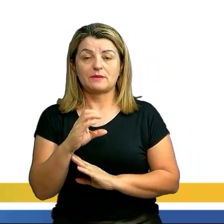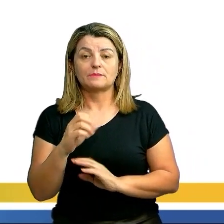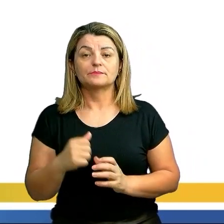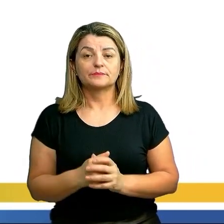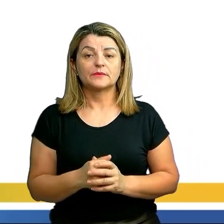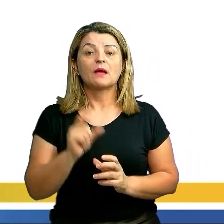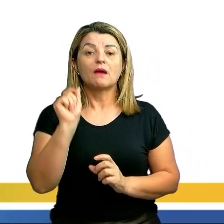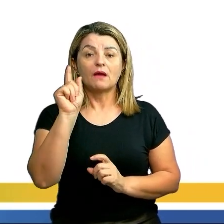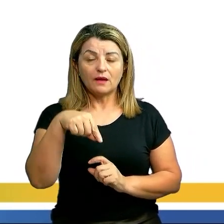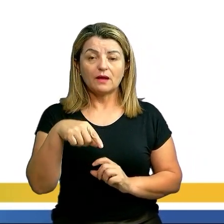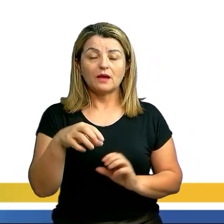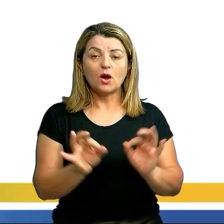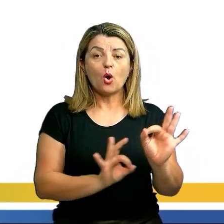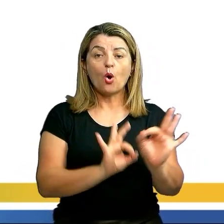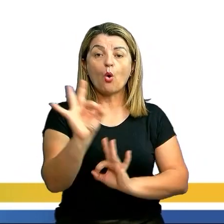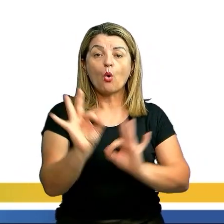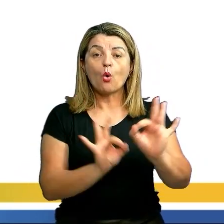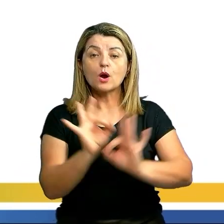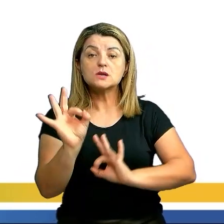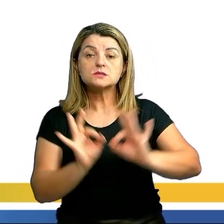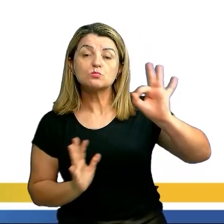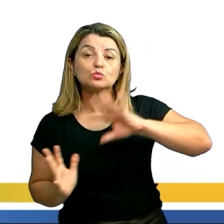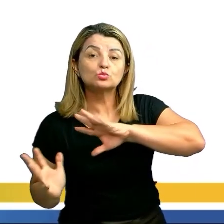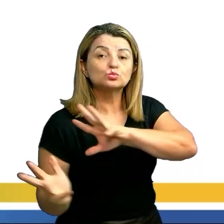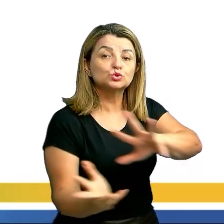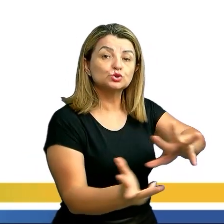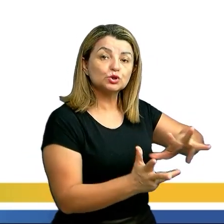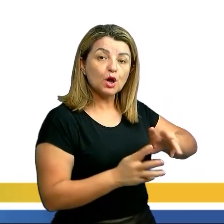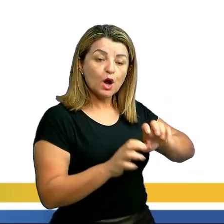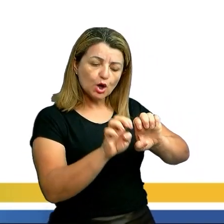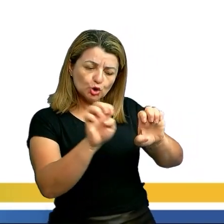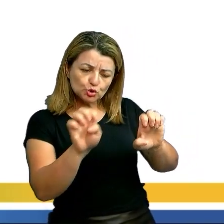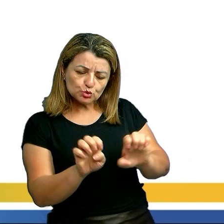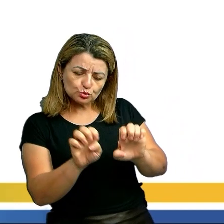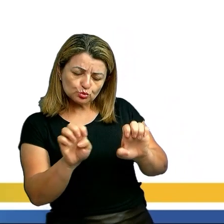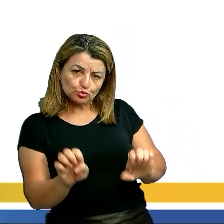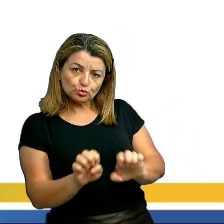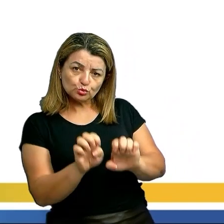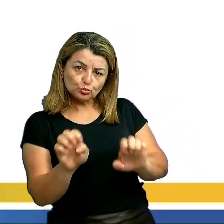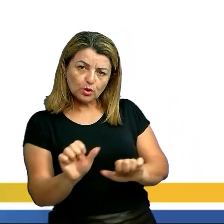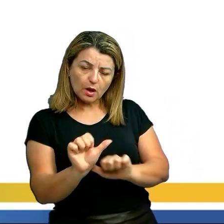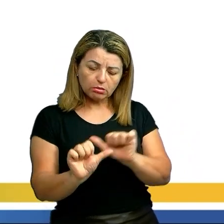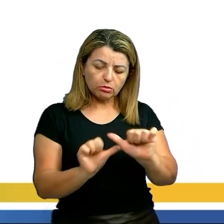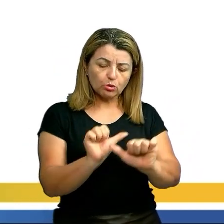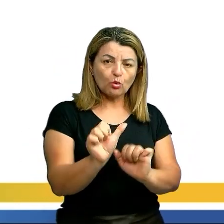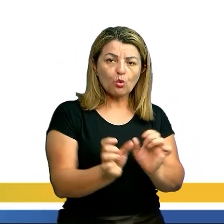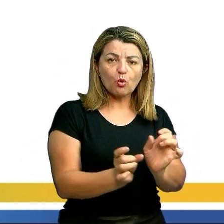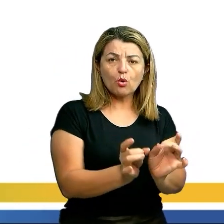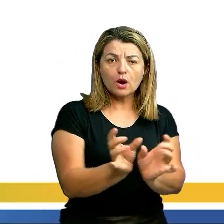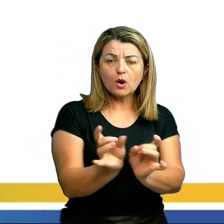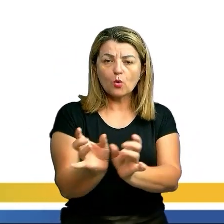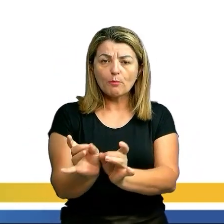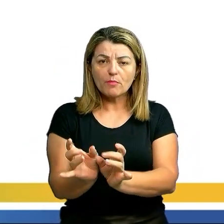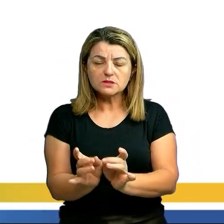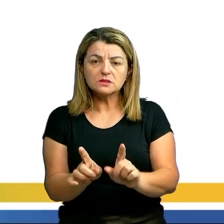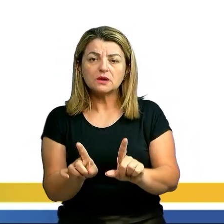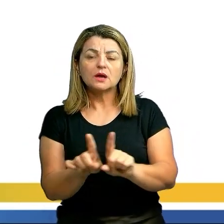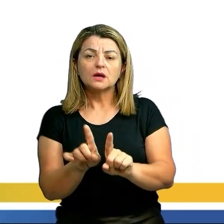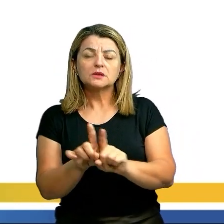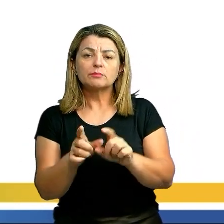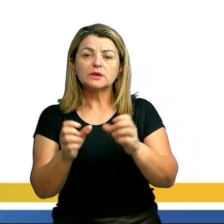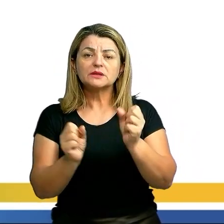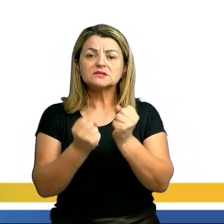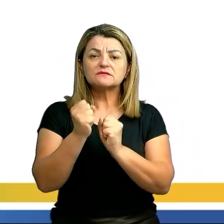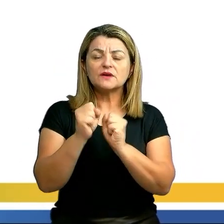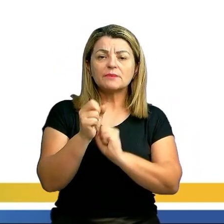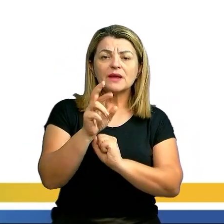mundial que estrutura essa troca comercial, né, a questão das refinarias e também,